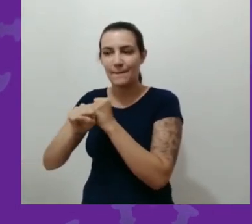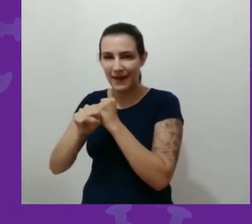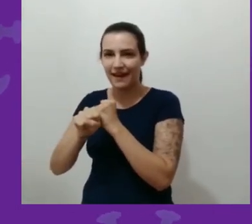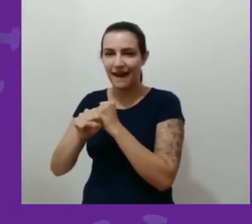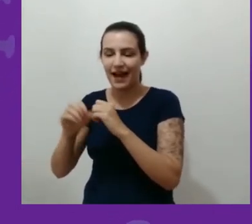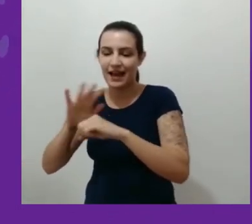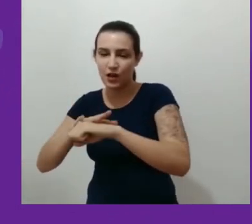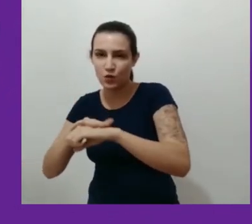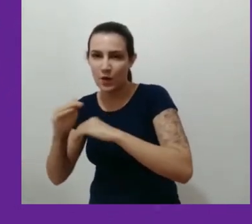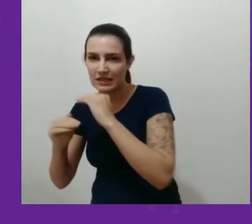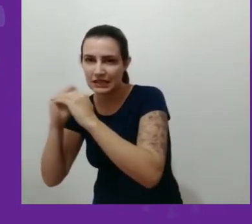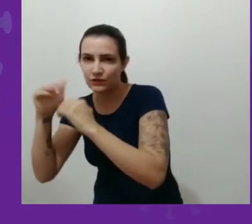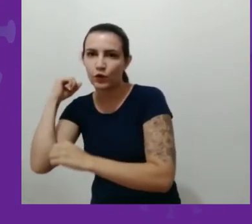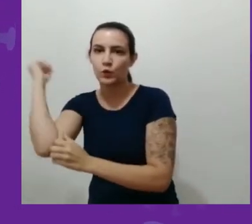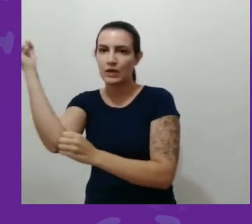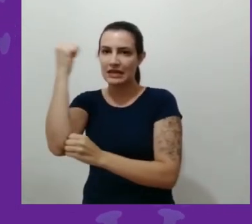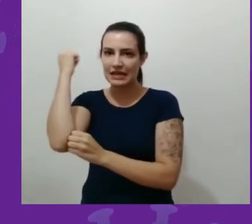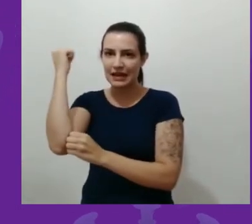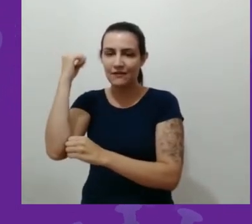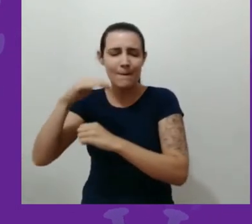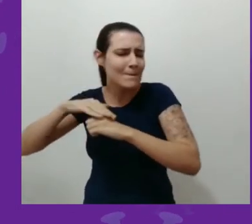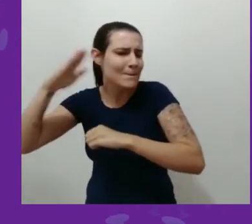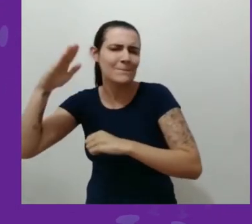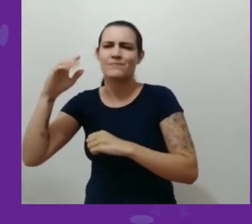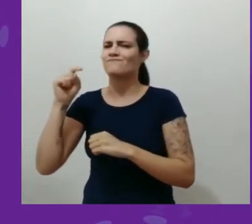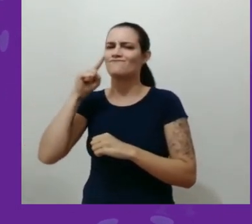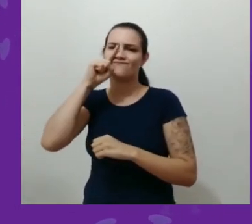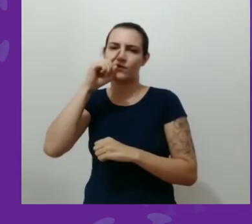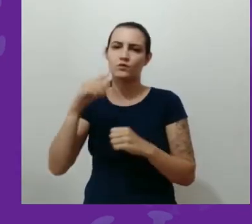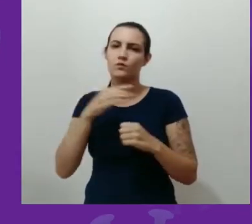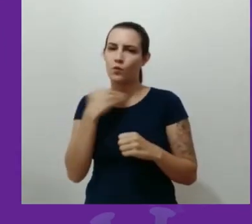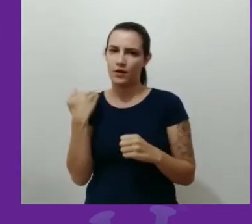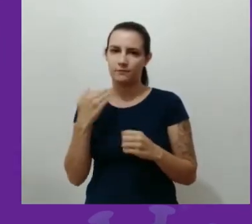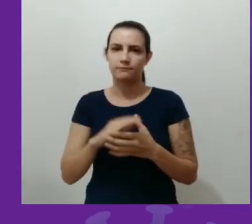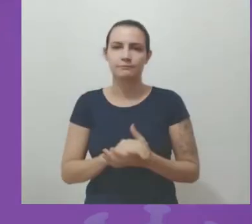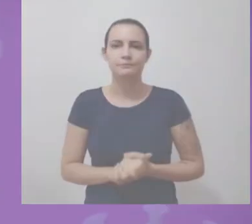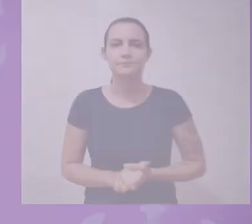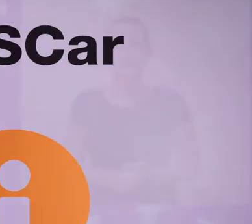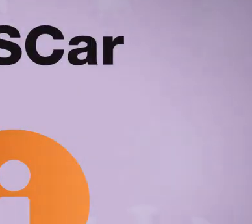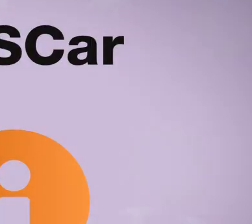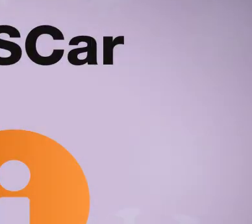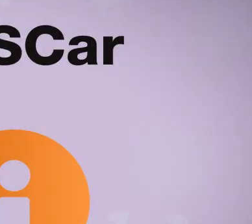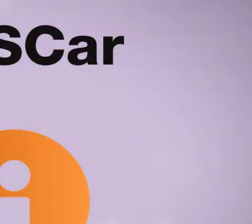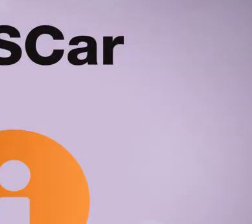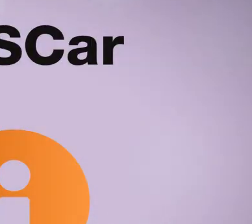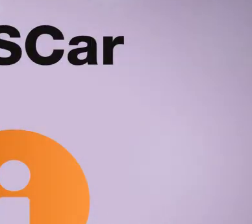se elas adquirirem e evoluírem para forma grave, a chance de morrer é bastante aumentada.